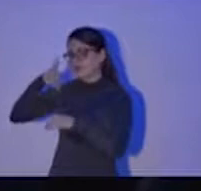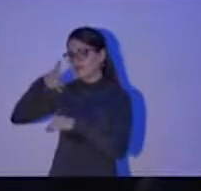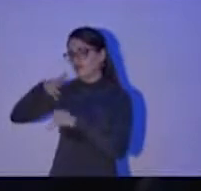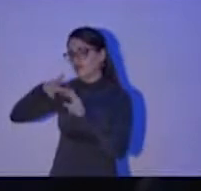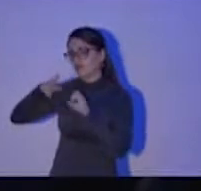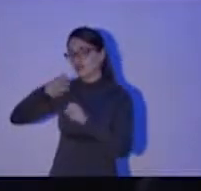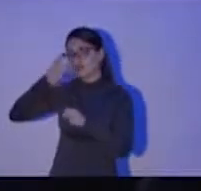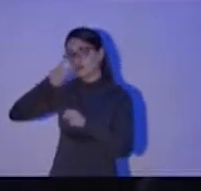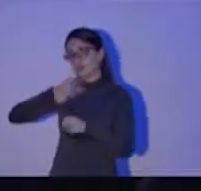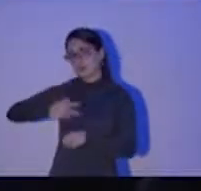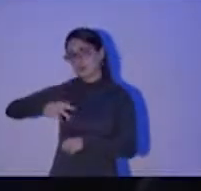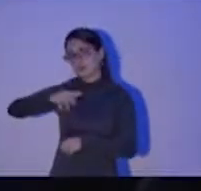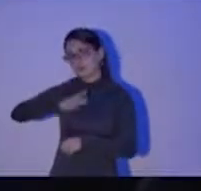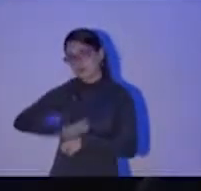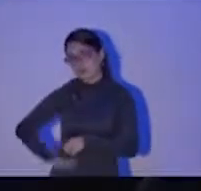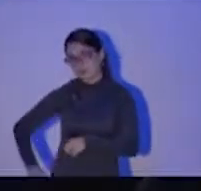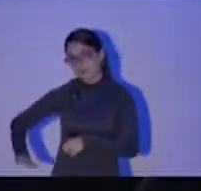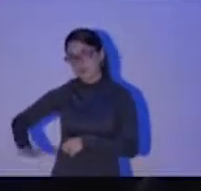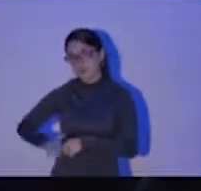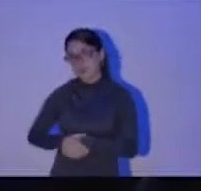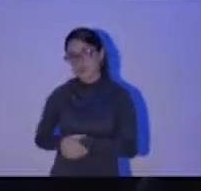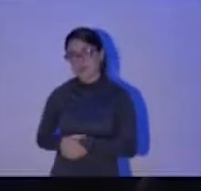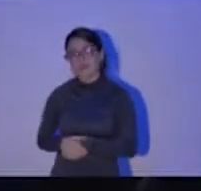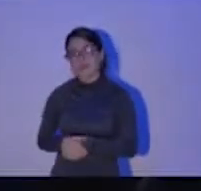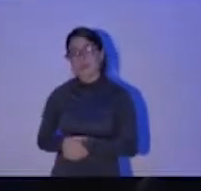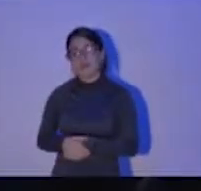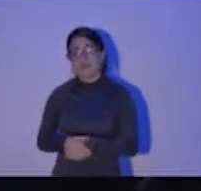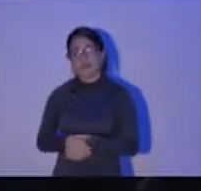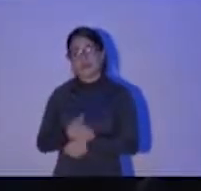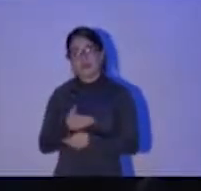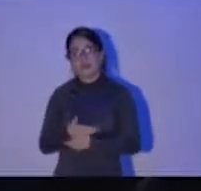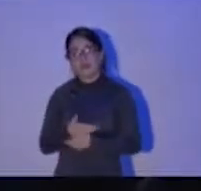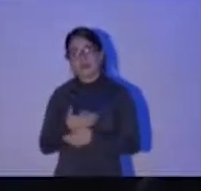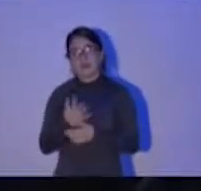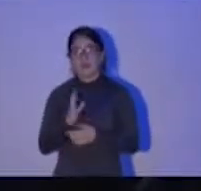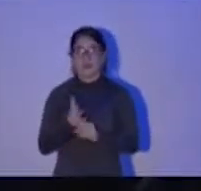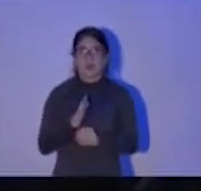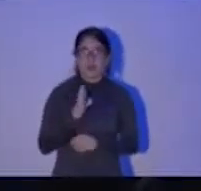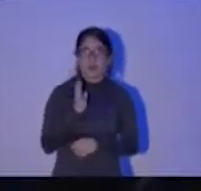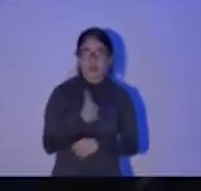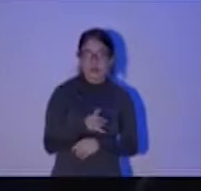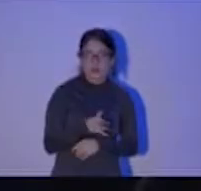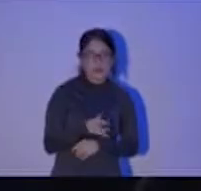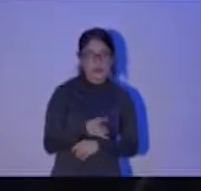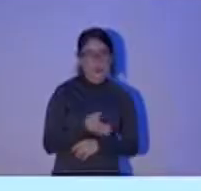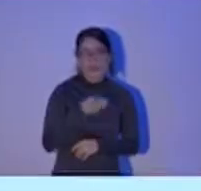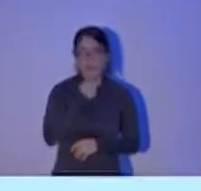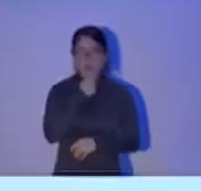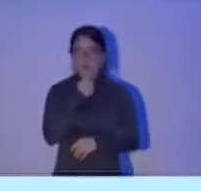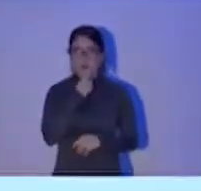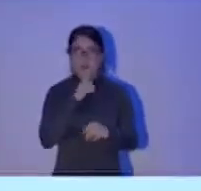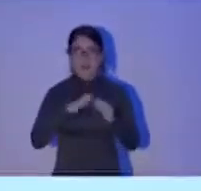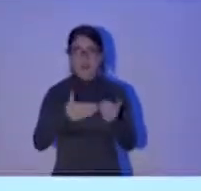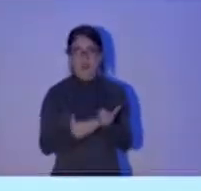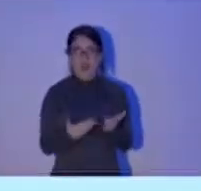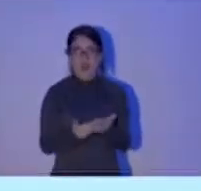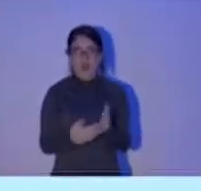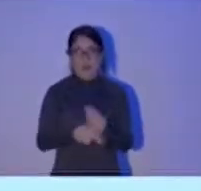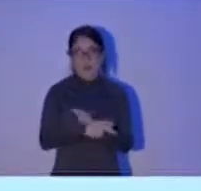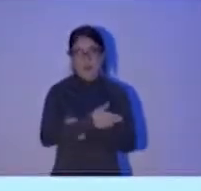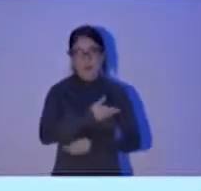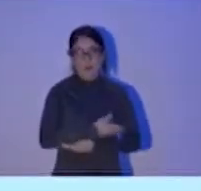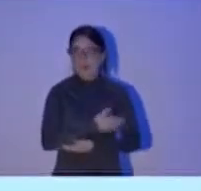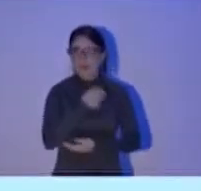pessoal? O deputado falou que nós temos 4 mil creches, mais ou menos, que não foram concluídas desde